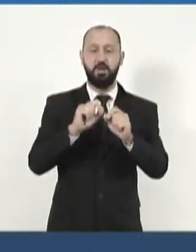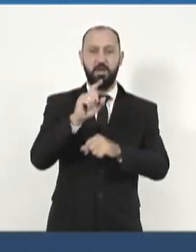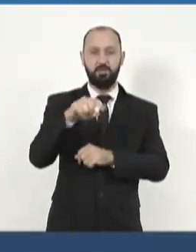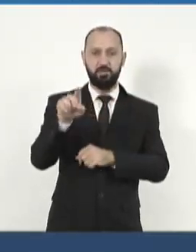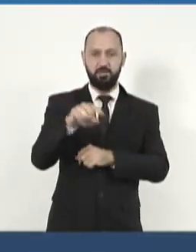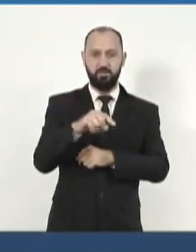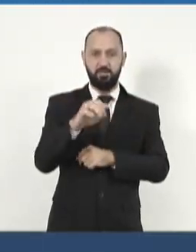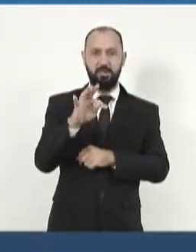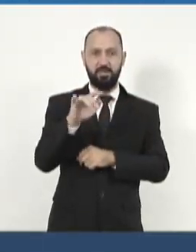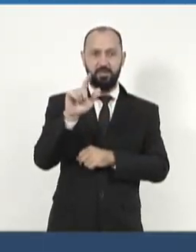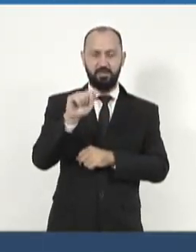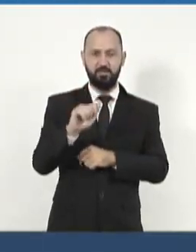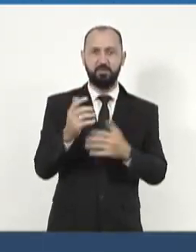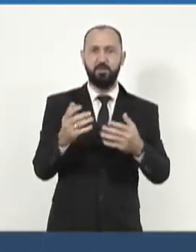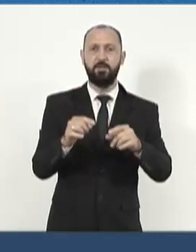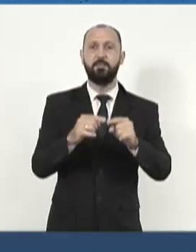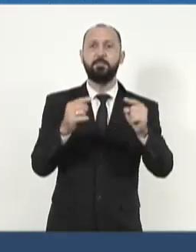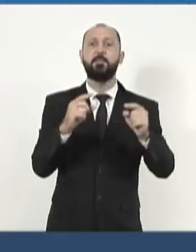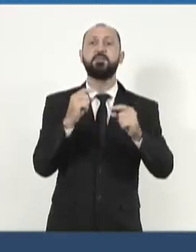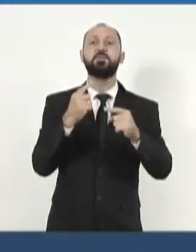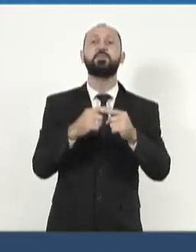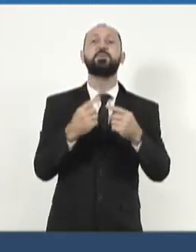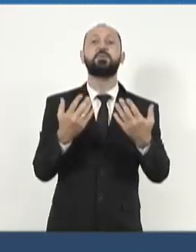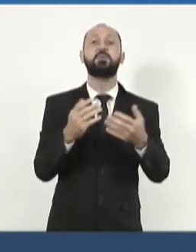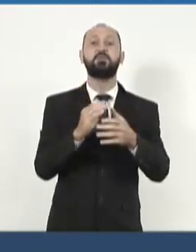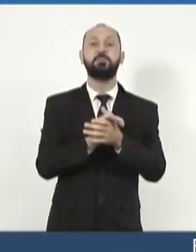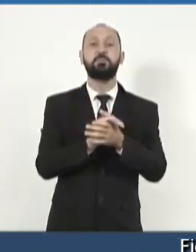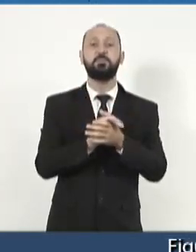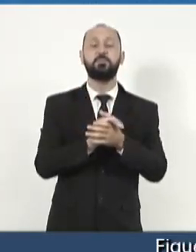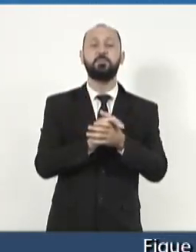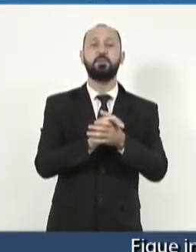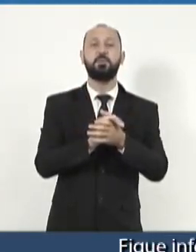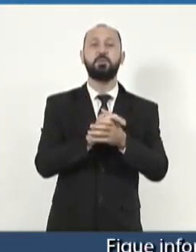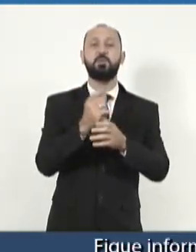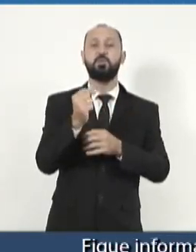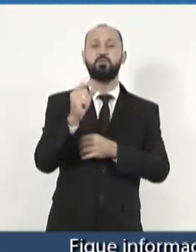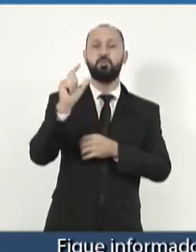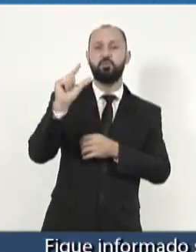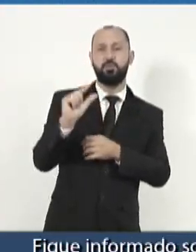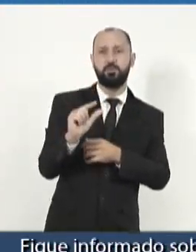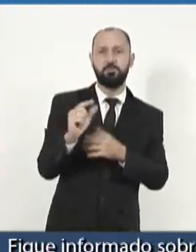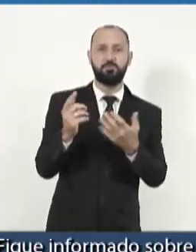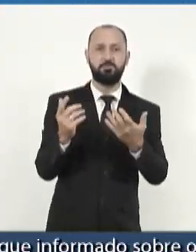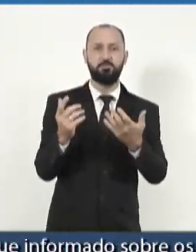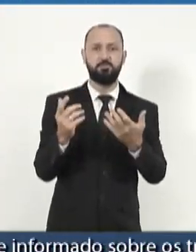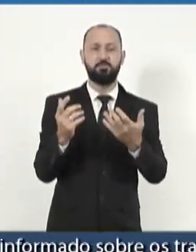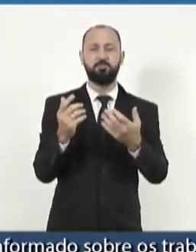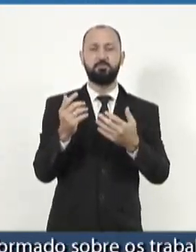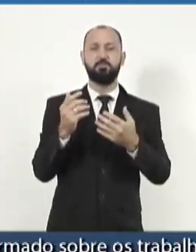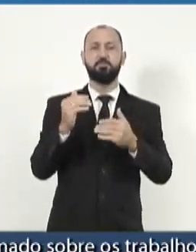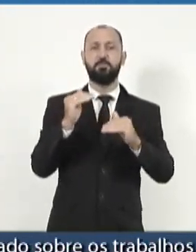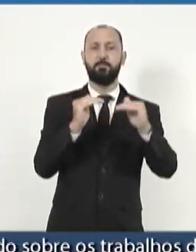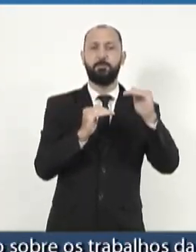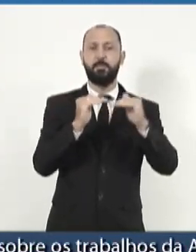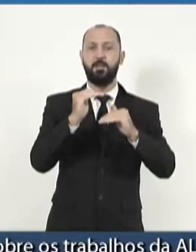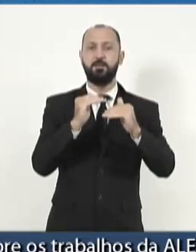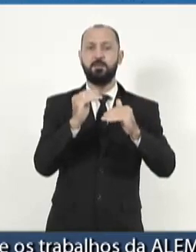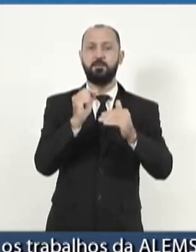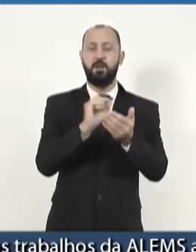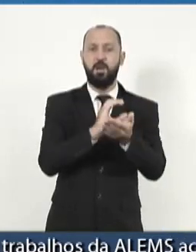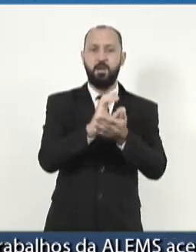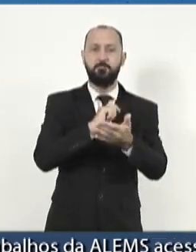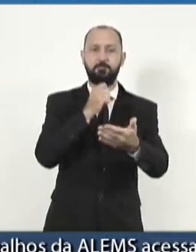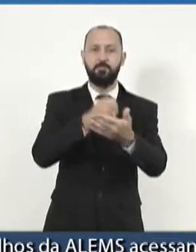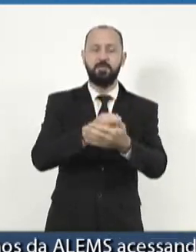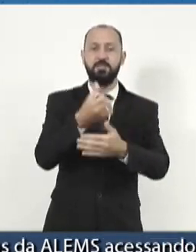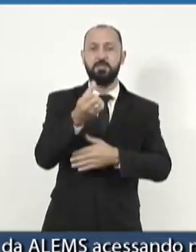contribuição extra, justamente porque, na pandemia, a CACEMES não recebeu R$1 a mais, né,